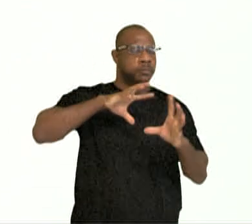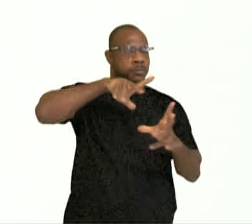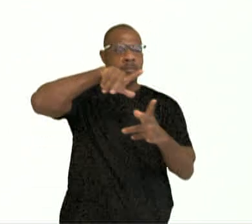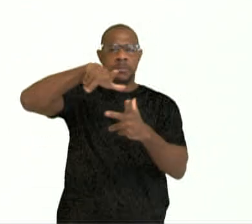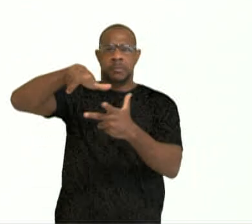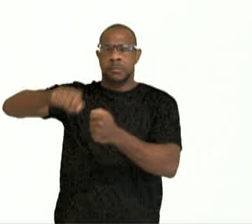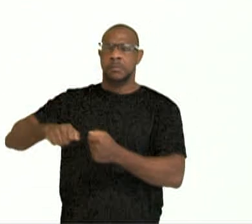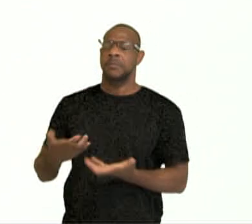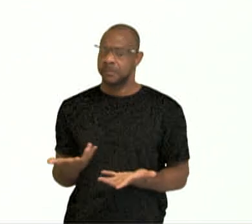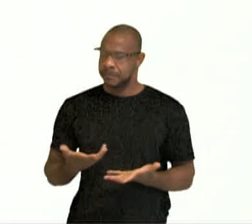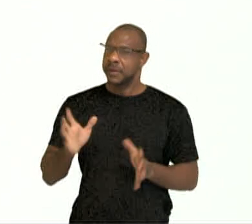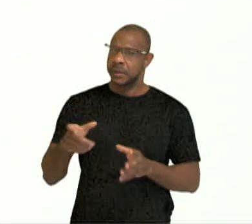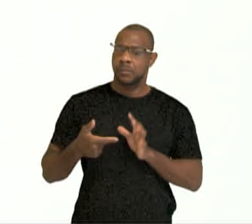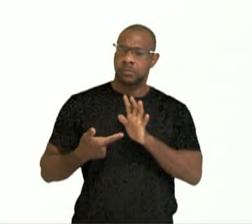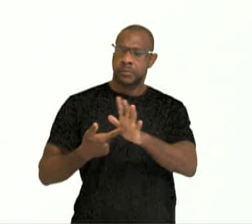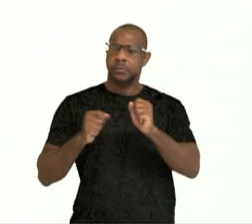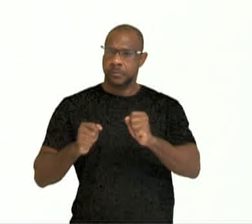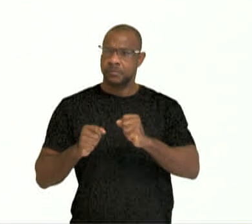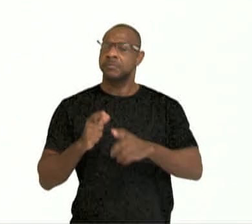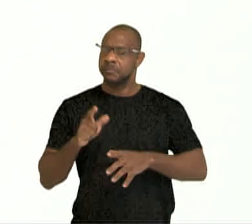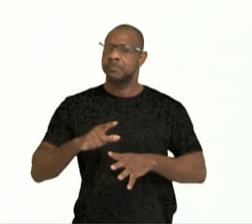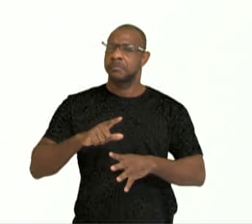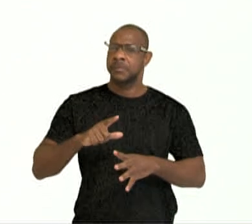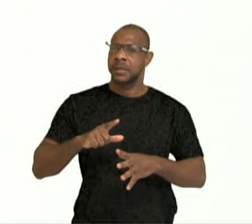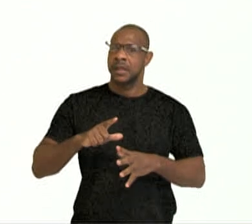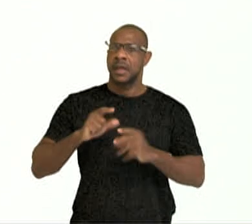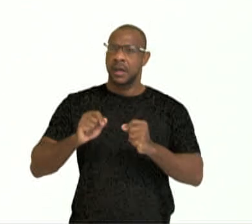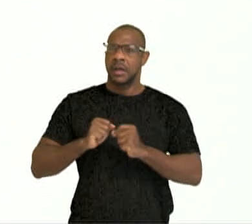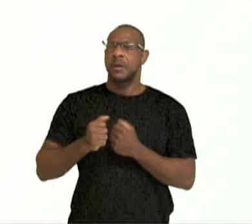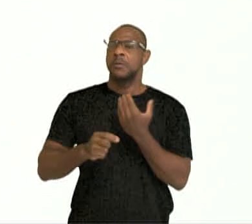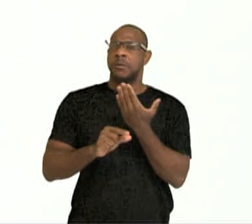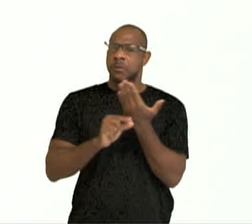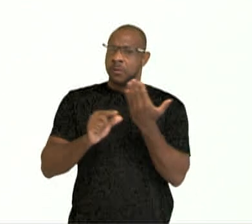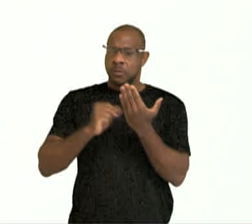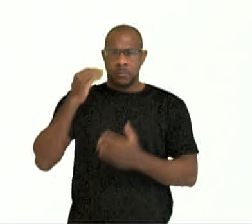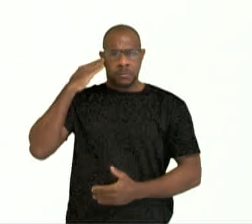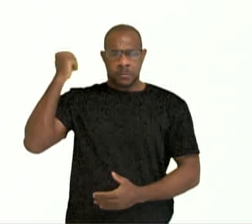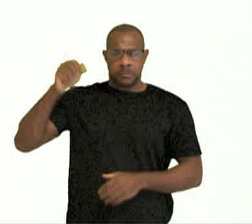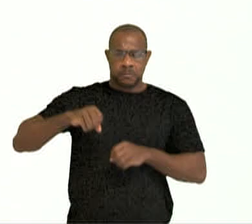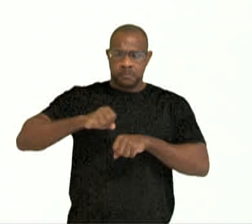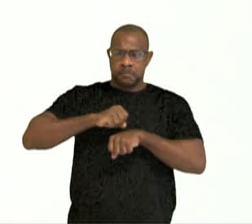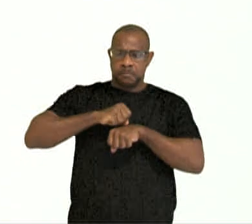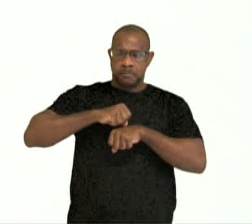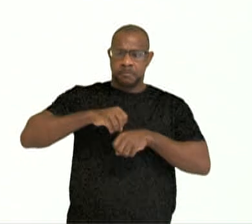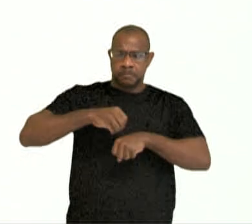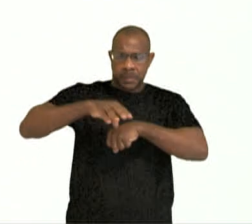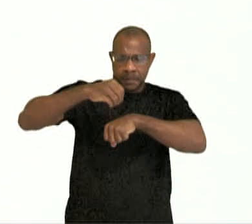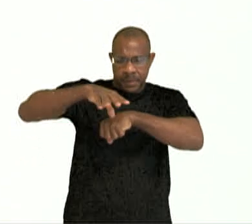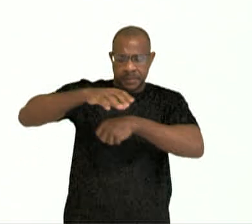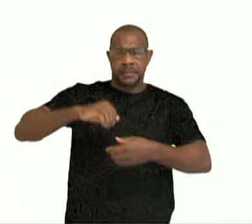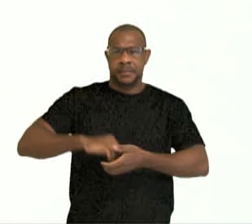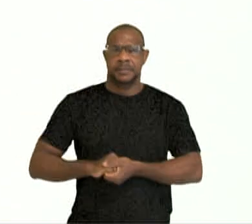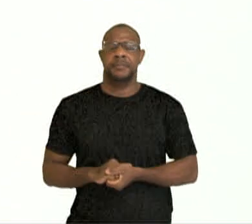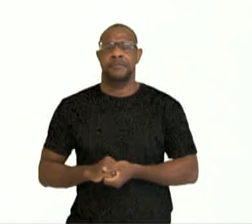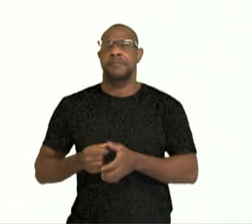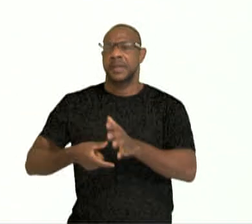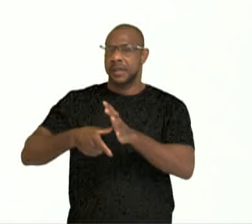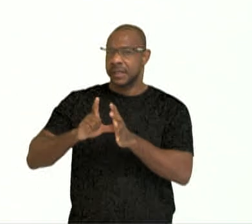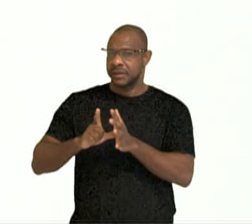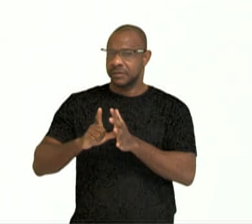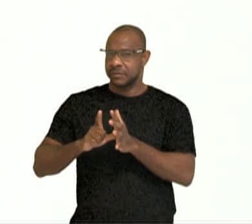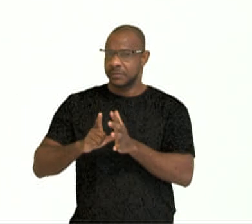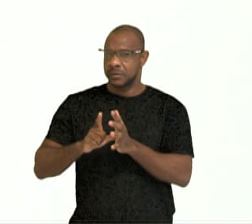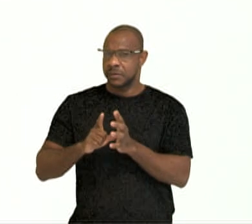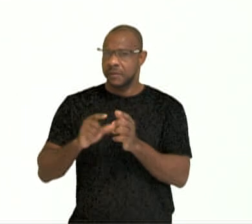constitui mais uma das manifestações artísticas que põe o passado abaixo e inaugura uma maneira nunca antes feita de